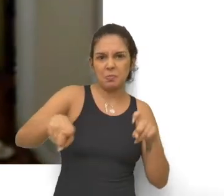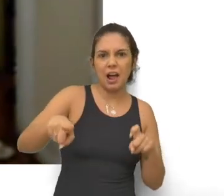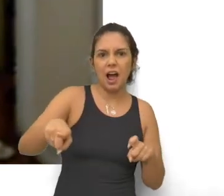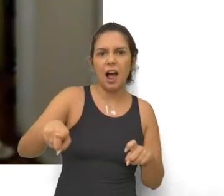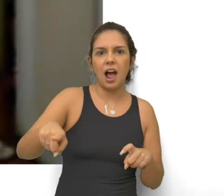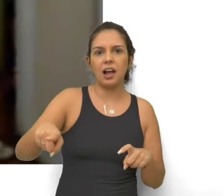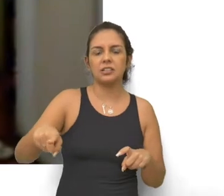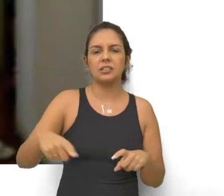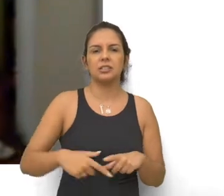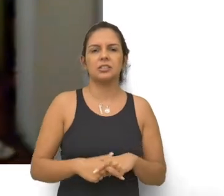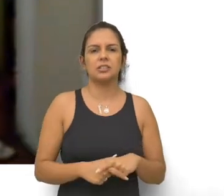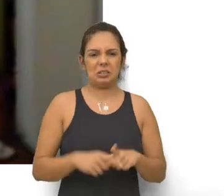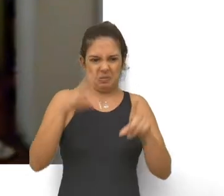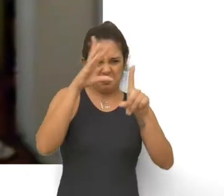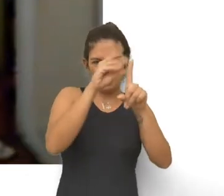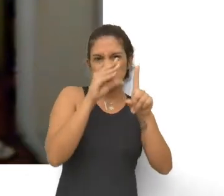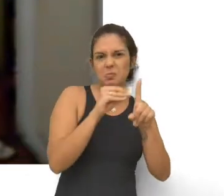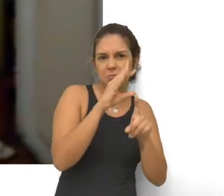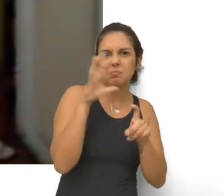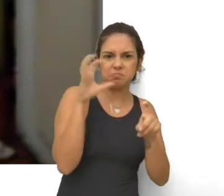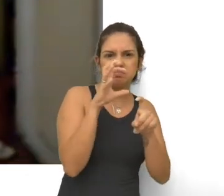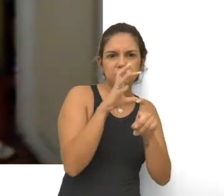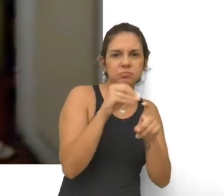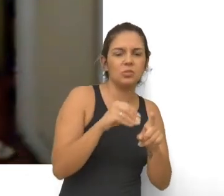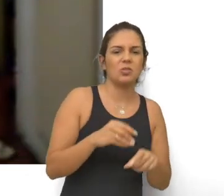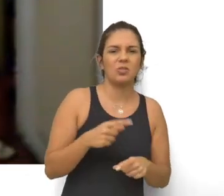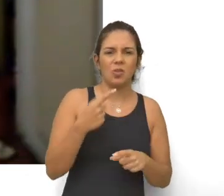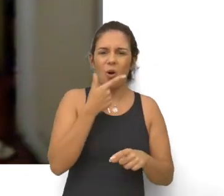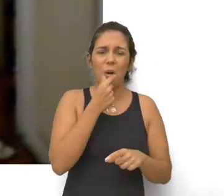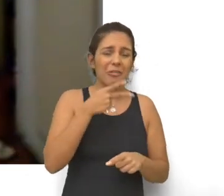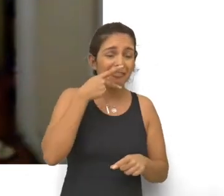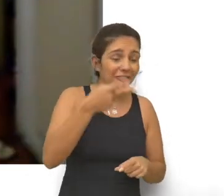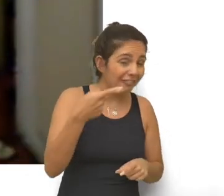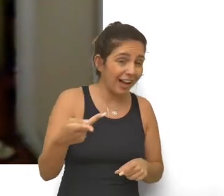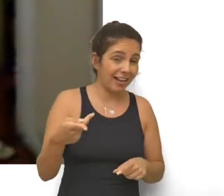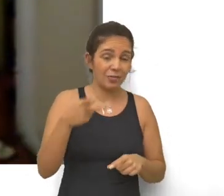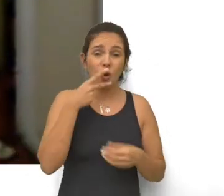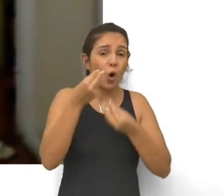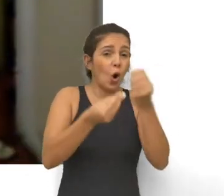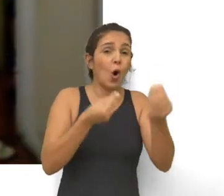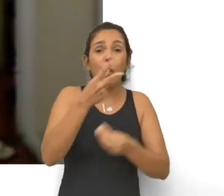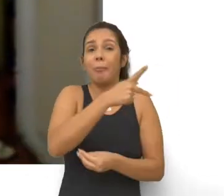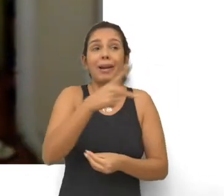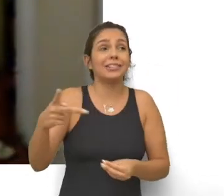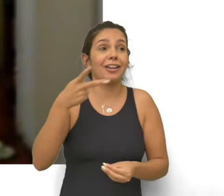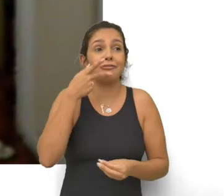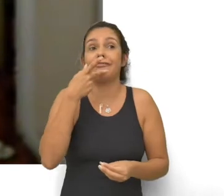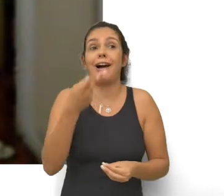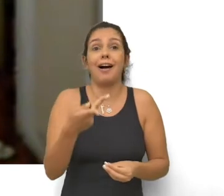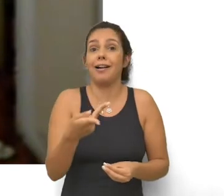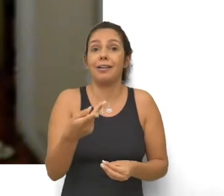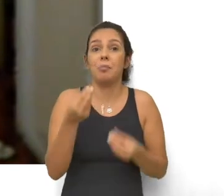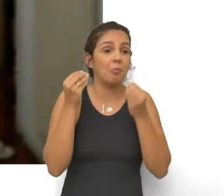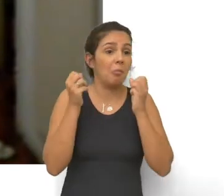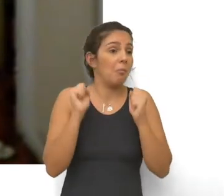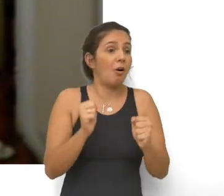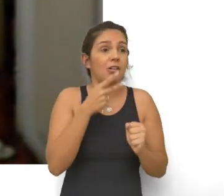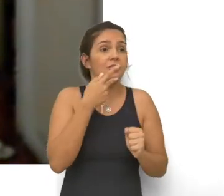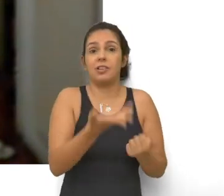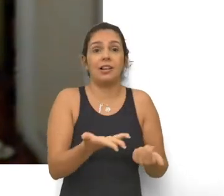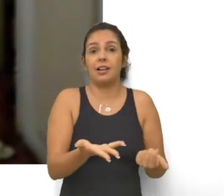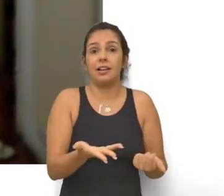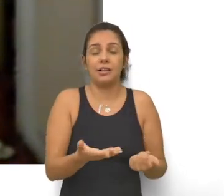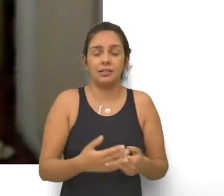quebra de decoro, ali ele tinha que ser cassado. Como que se fala isso no Congresso Nacional? Né? Enfim, a leniência